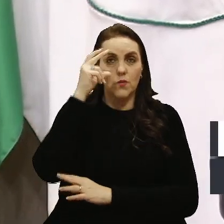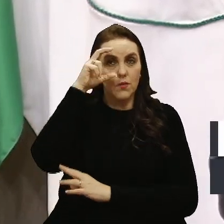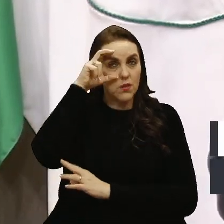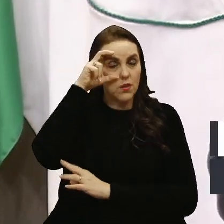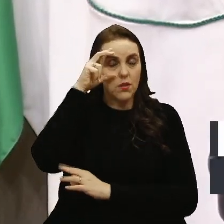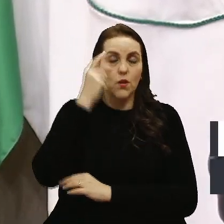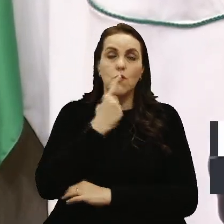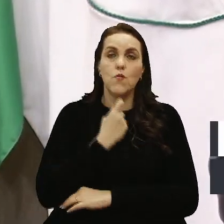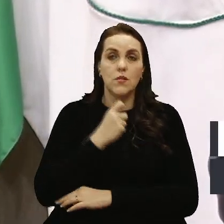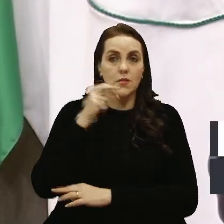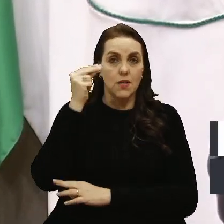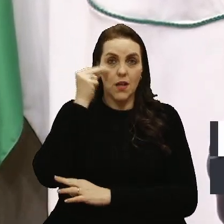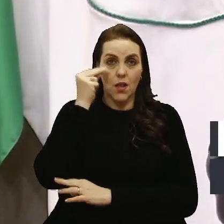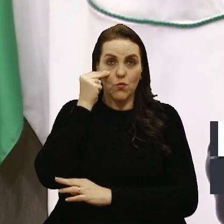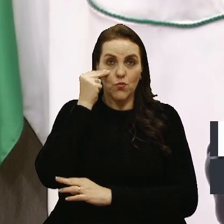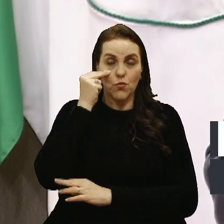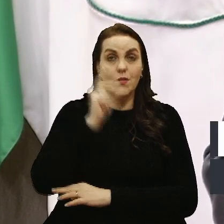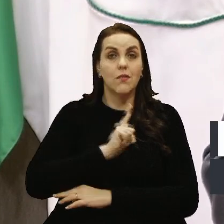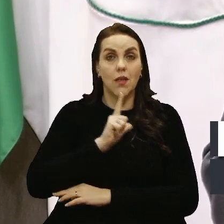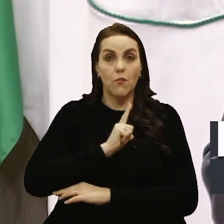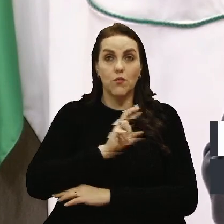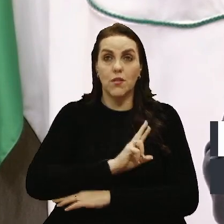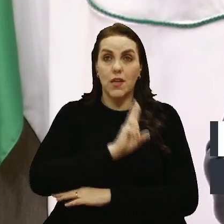Cláudio. Então, nós temos